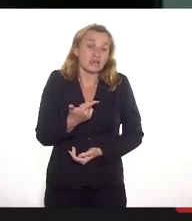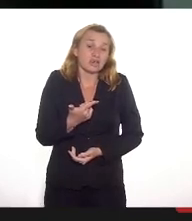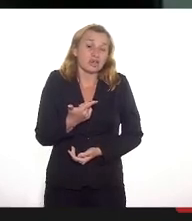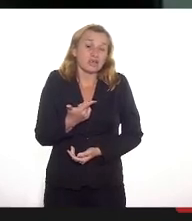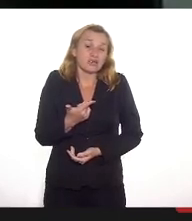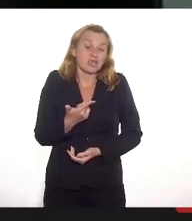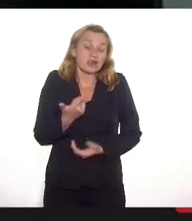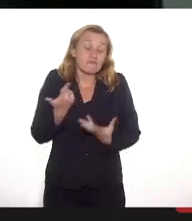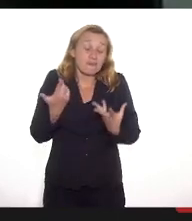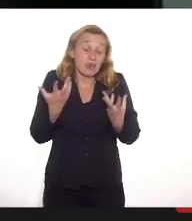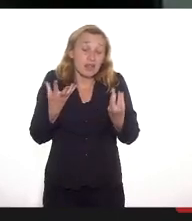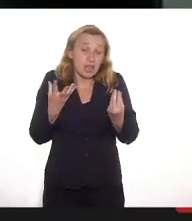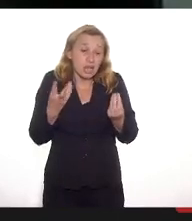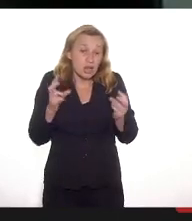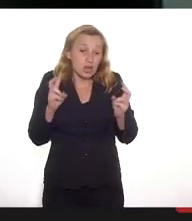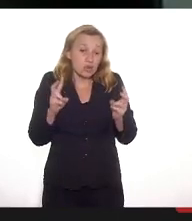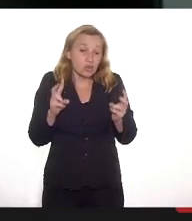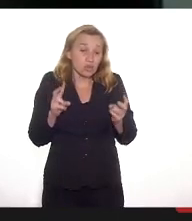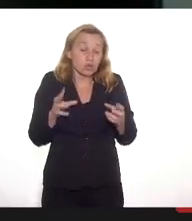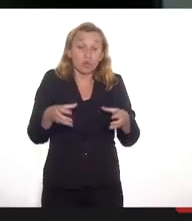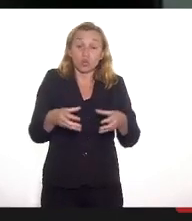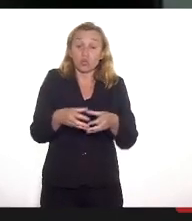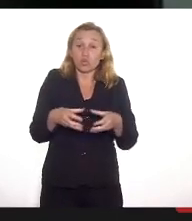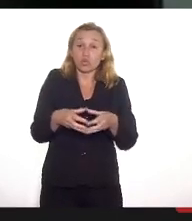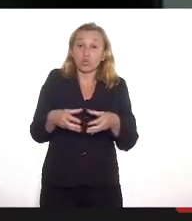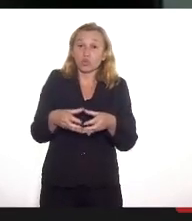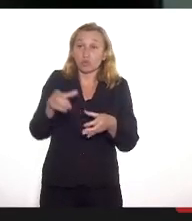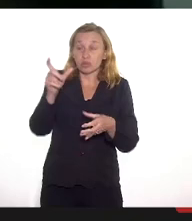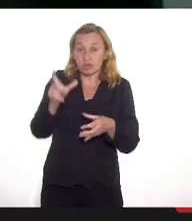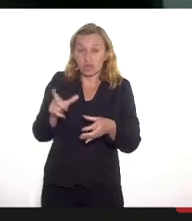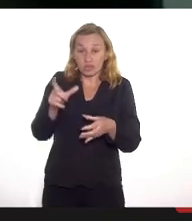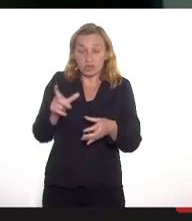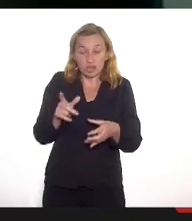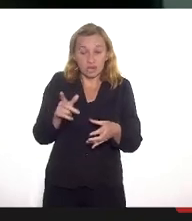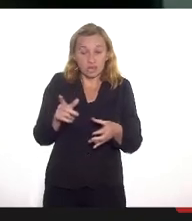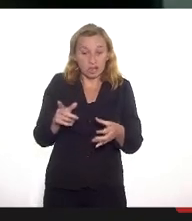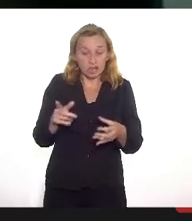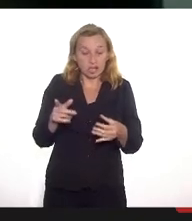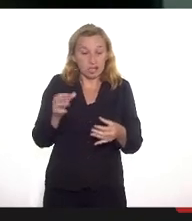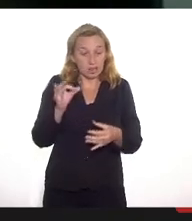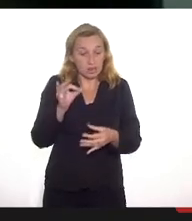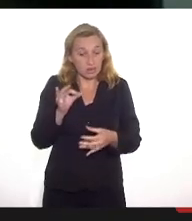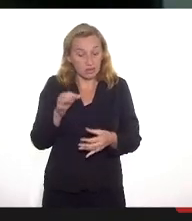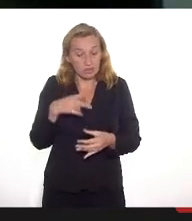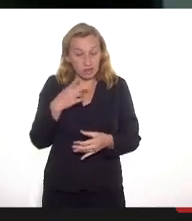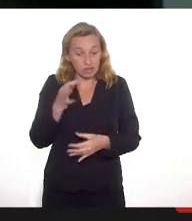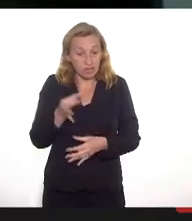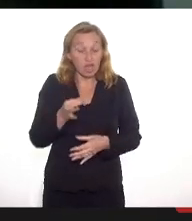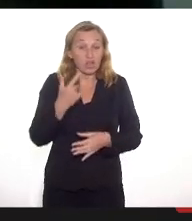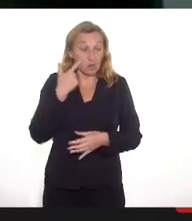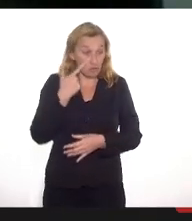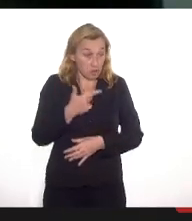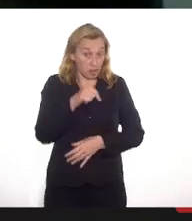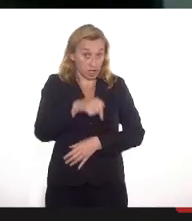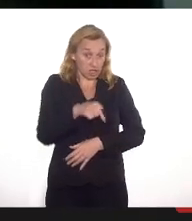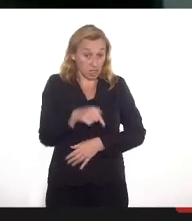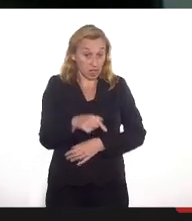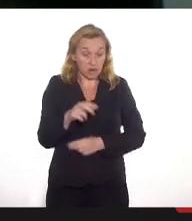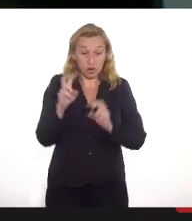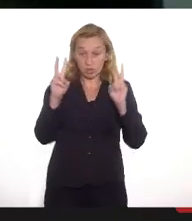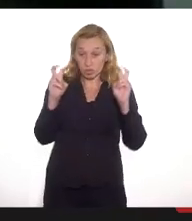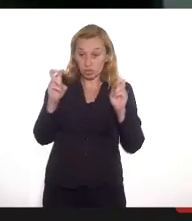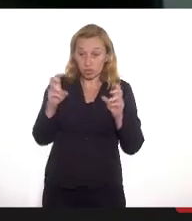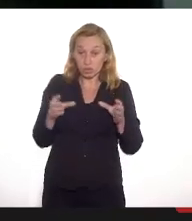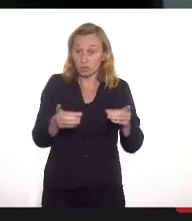individual Mas a questão do seu grupo ser colocado por exemplo né a gente tá vendo aqui a questão